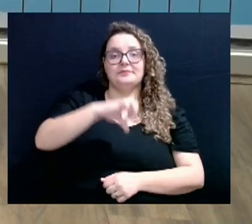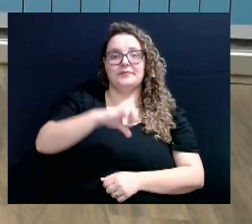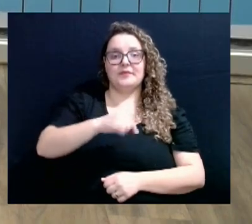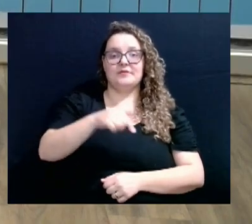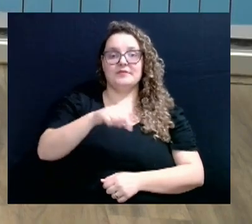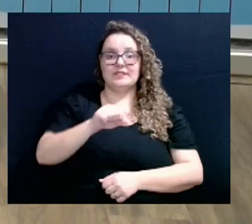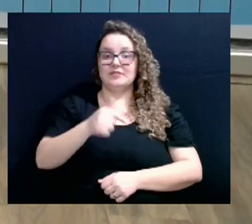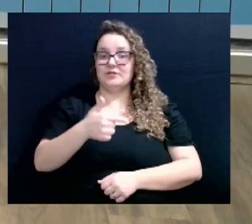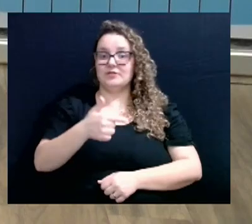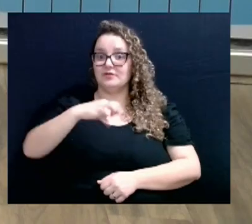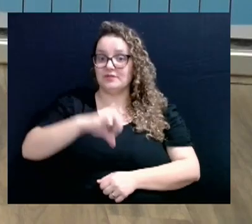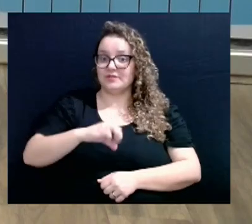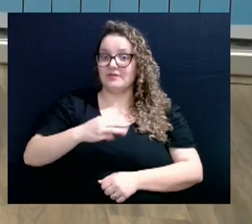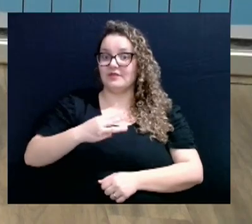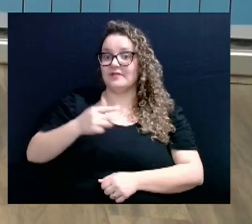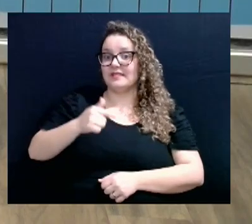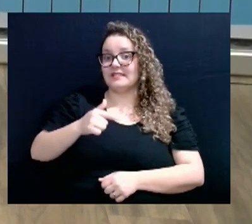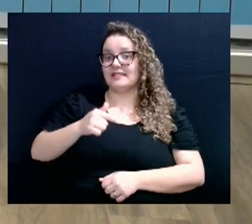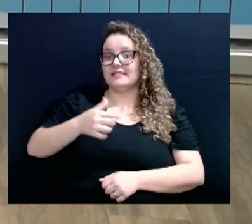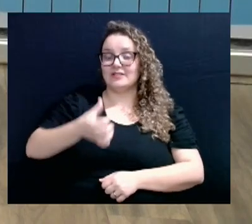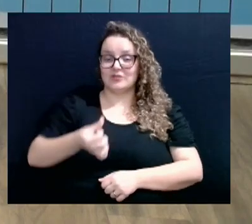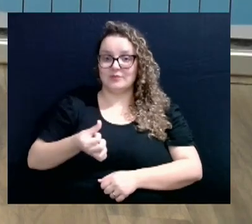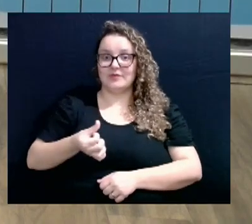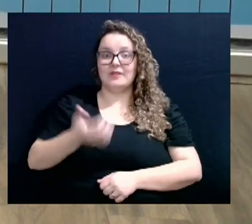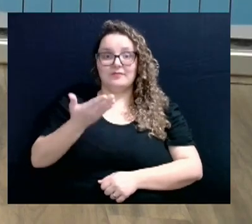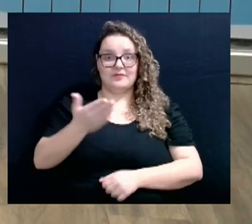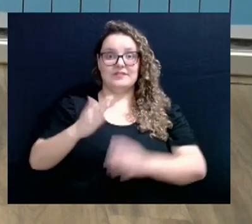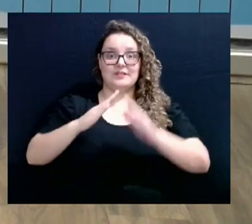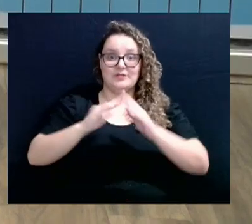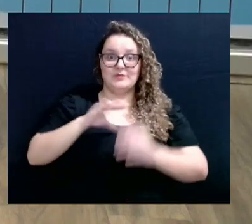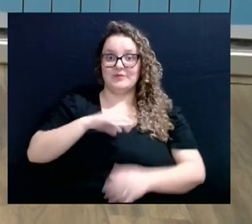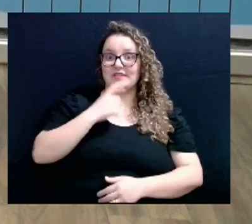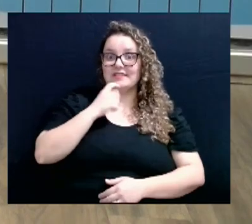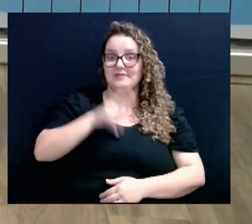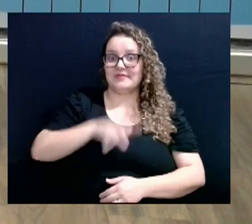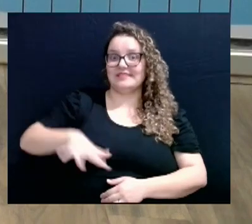que é de Campinas e região, pode ir direto,